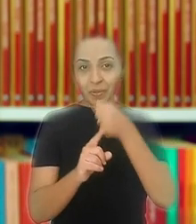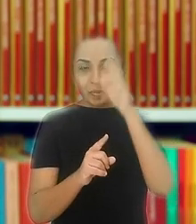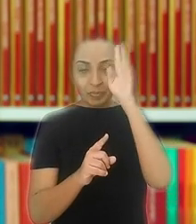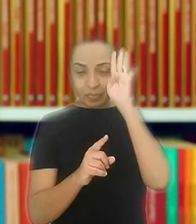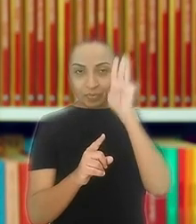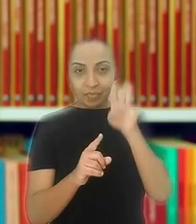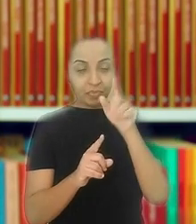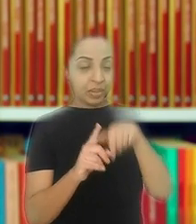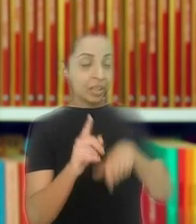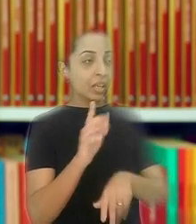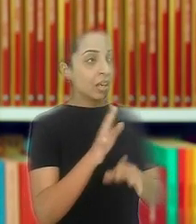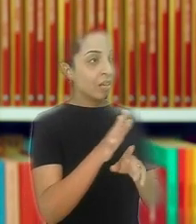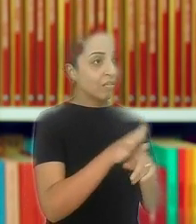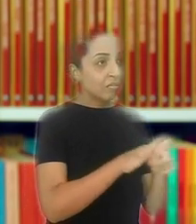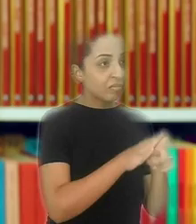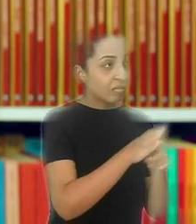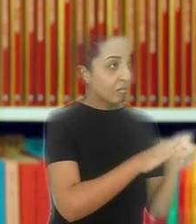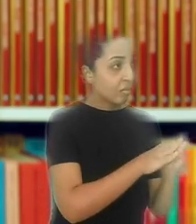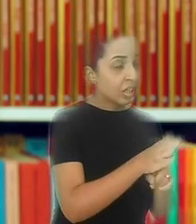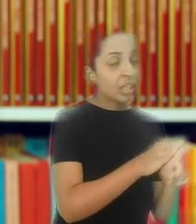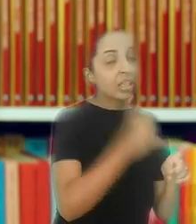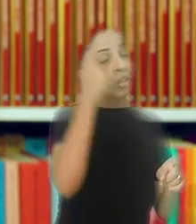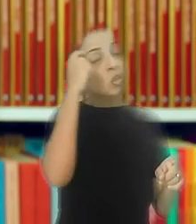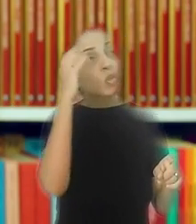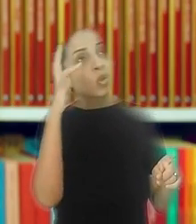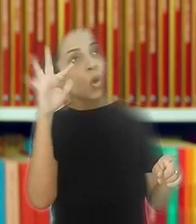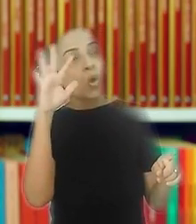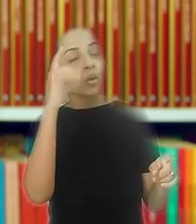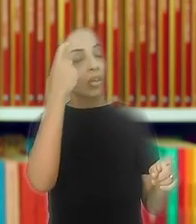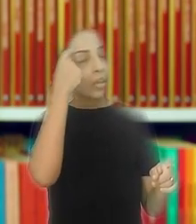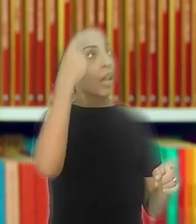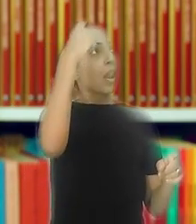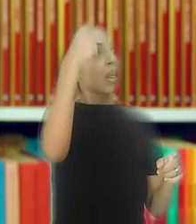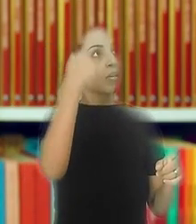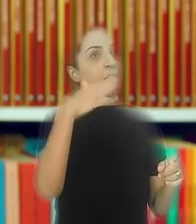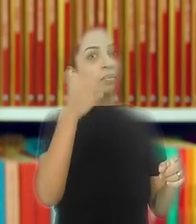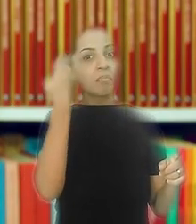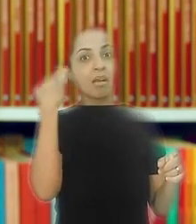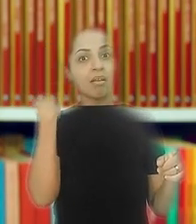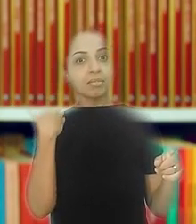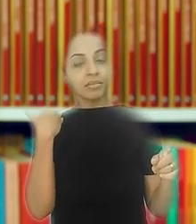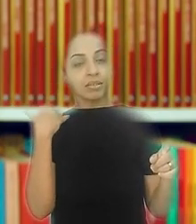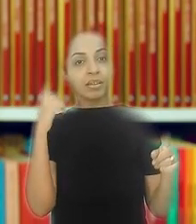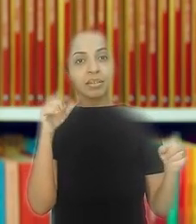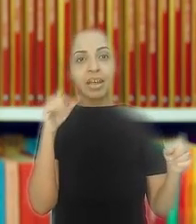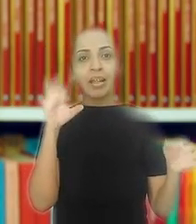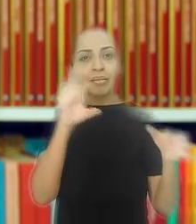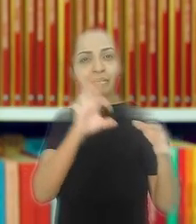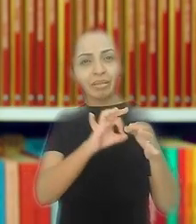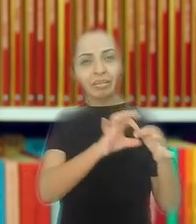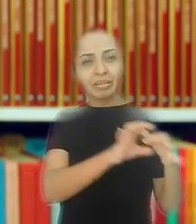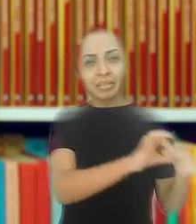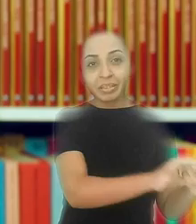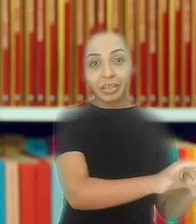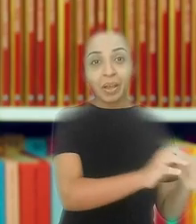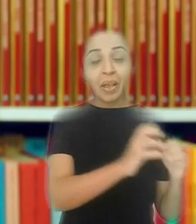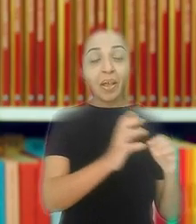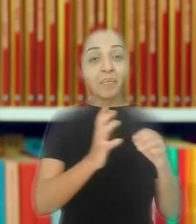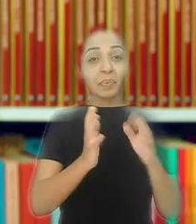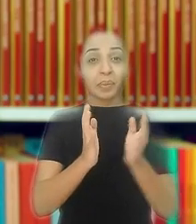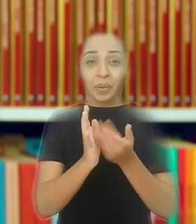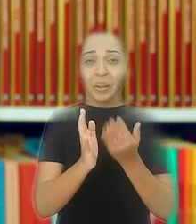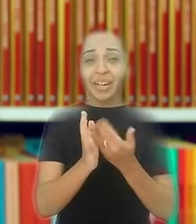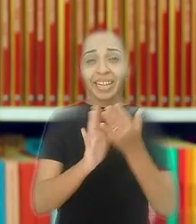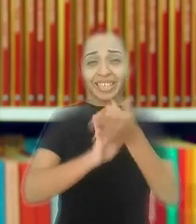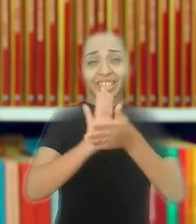que ele vai fazendo e através de sonhos flashbacks e é tudo muito bem entrelaçado sabe a história apesar de ser bastante